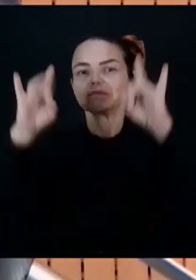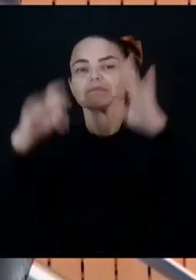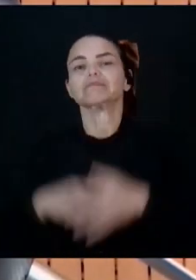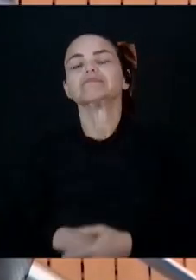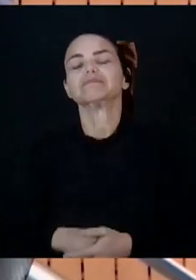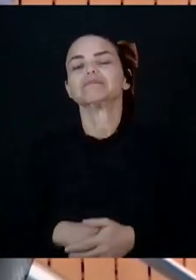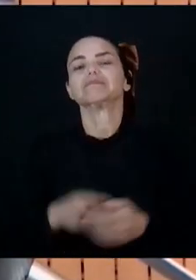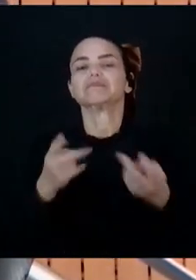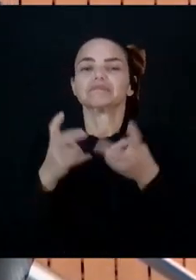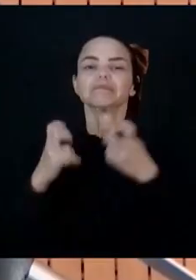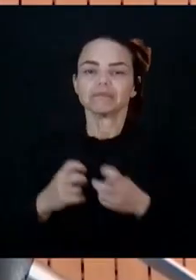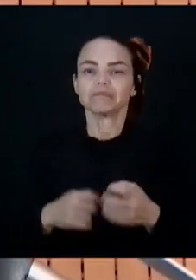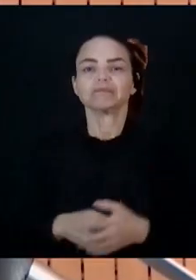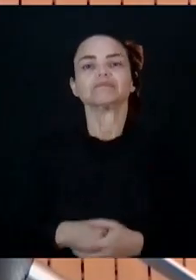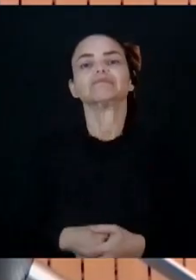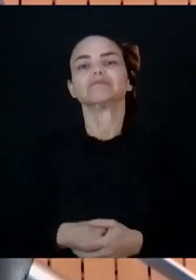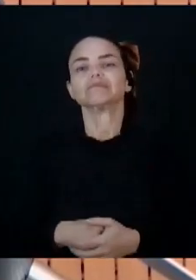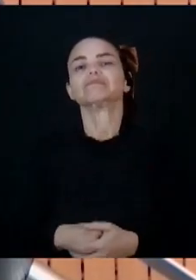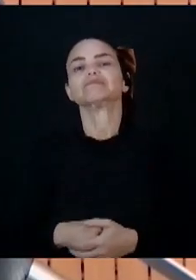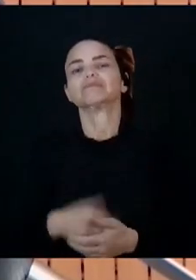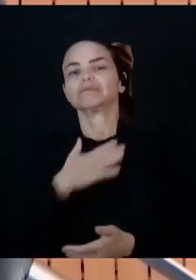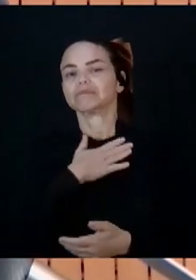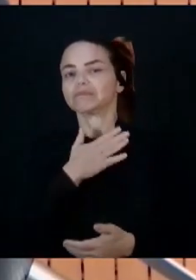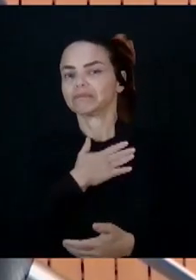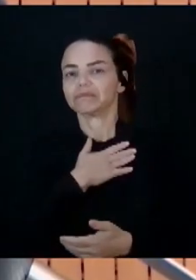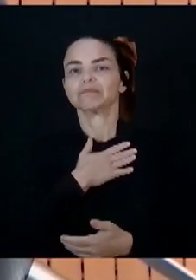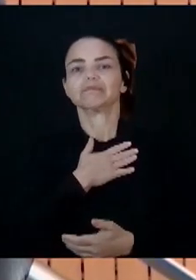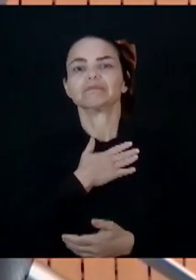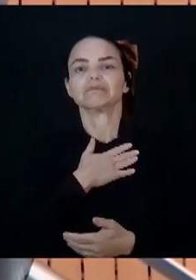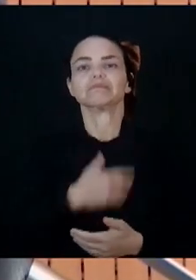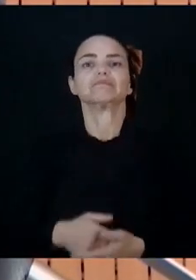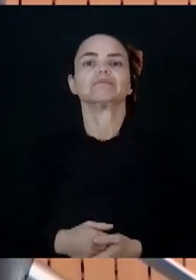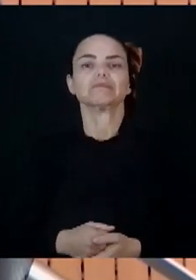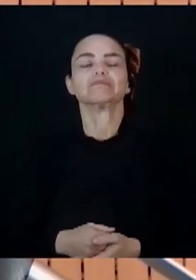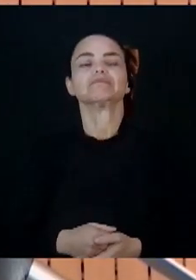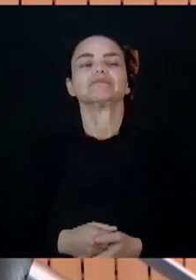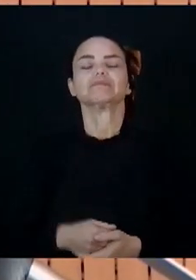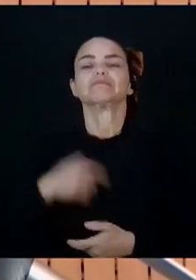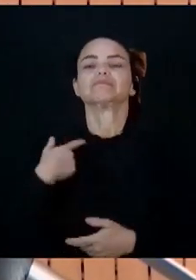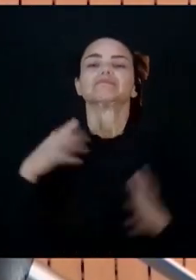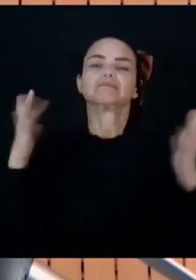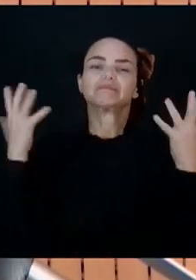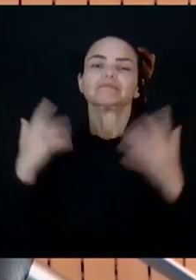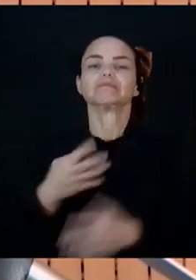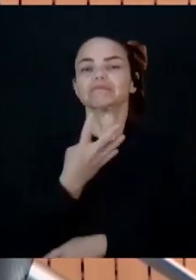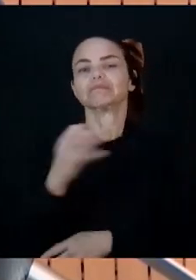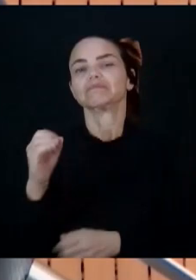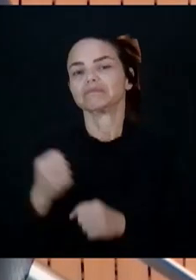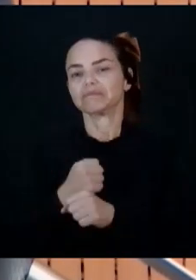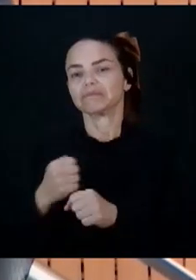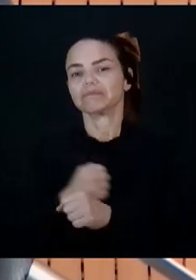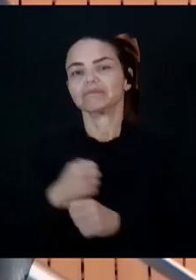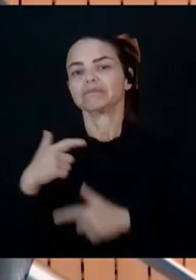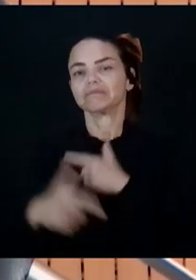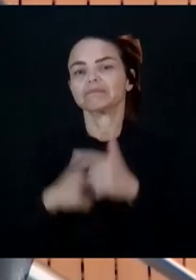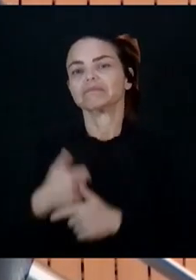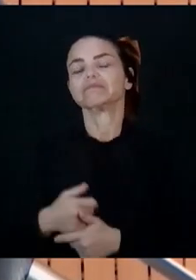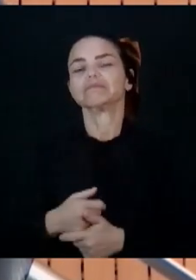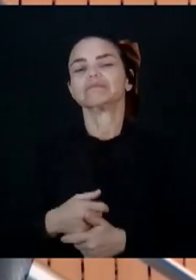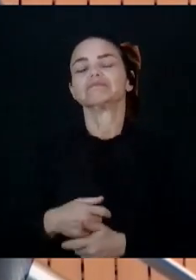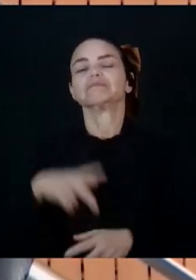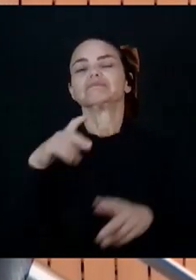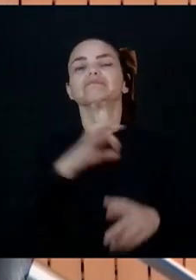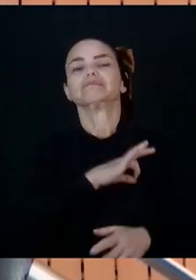reconhecimento trouxe para mim, assim, nessa comemoração dos 40 anos de serviço na Polícia Civil, uma coisa